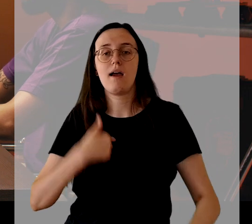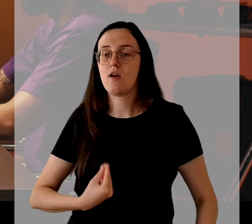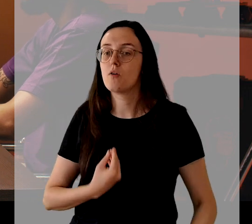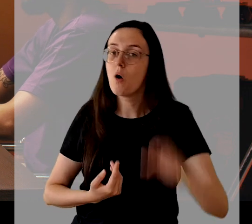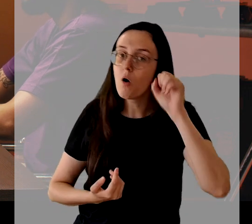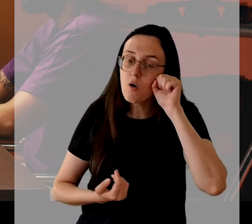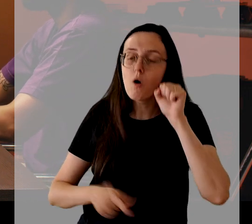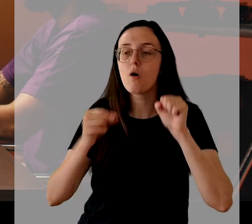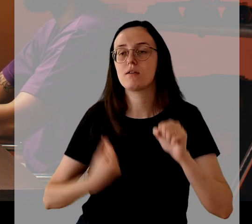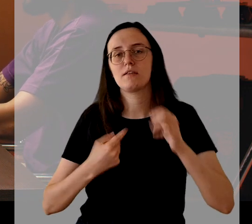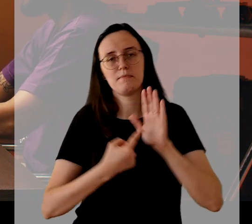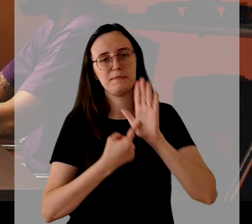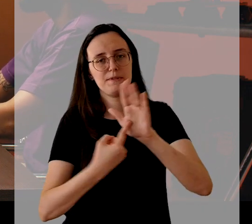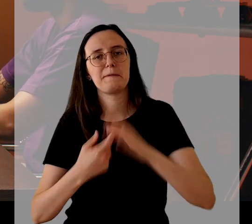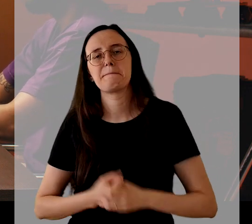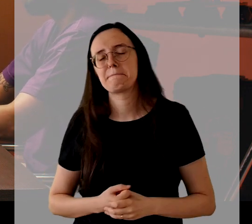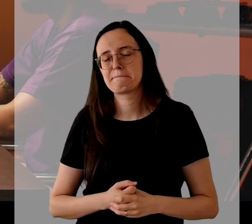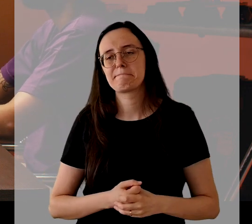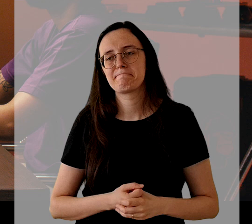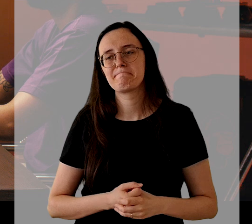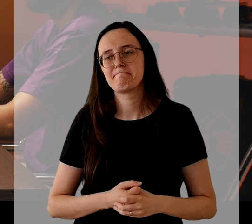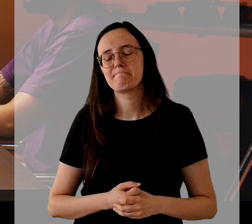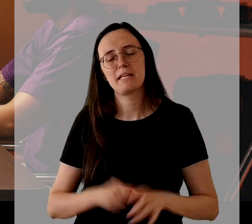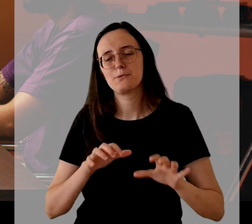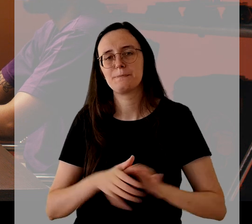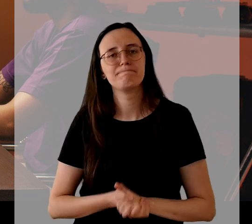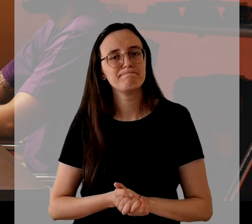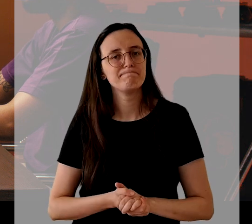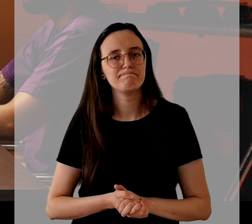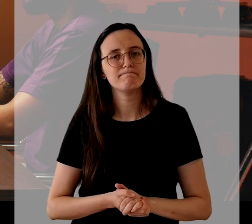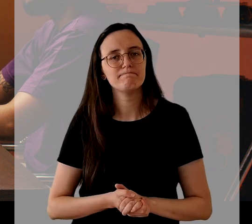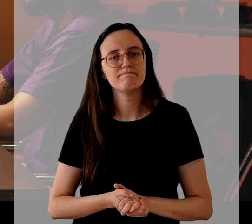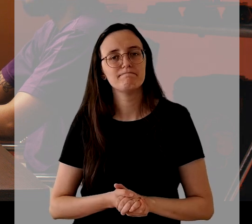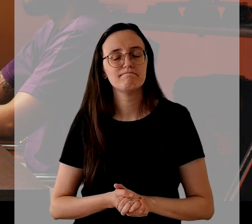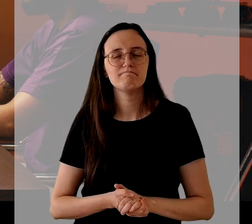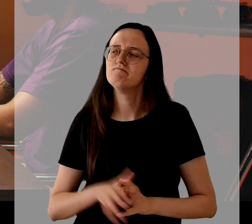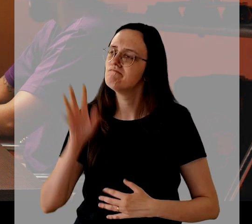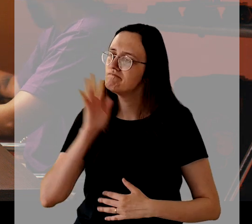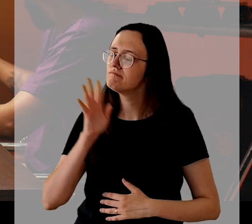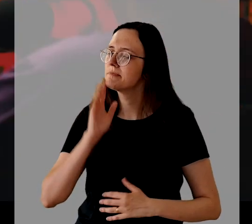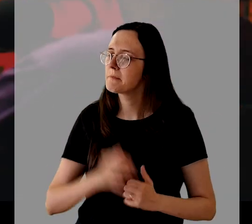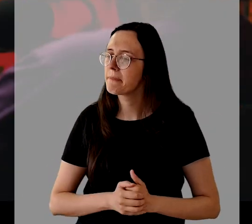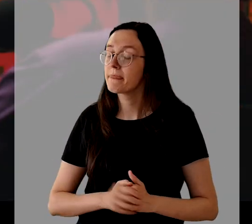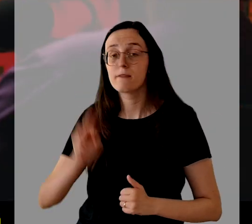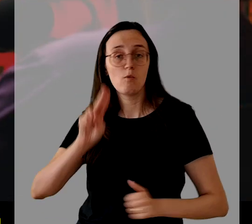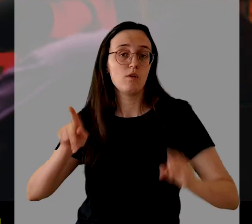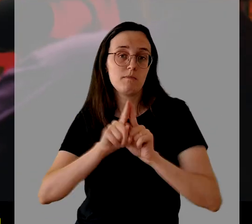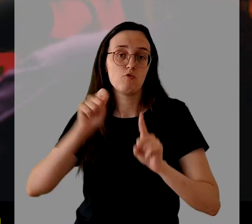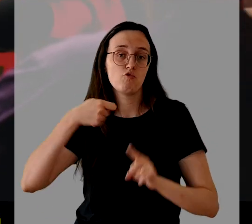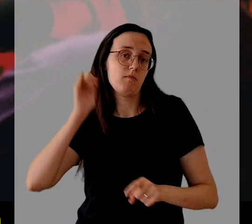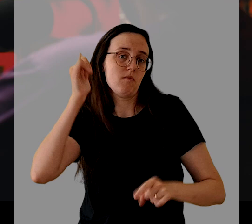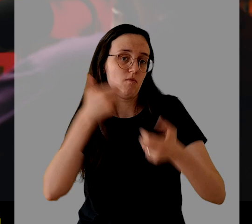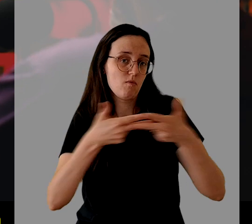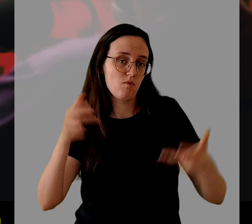relação do que eu estou ouvindo para com o que está sendo mostrado. Você está vendo. É basicamente isso. Pô, legal. Então usa